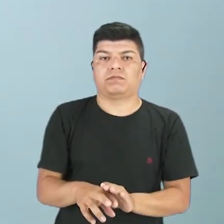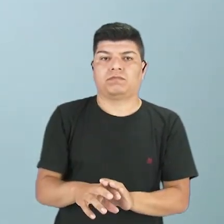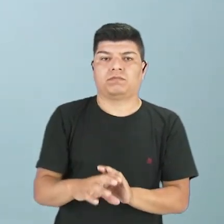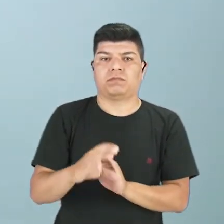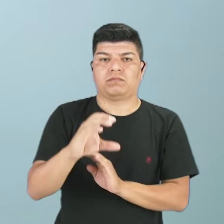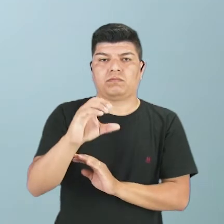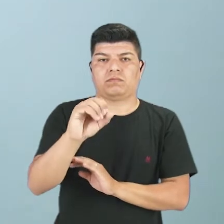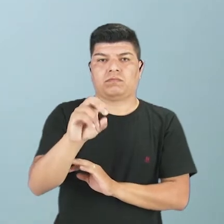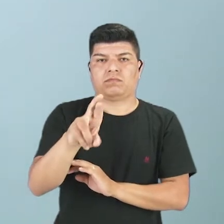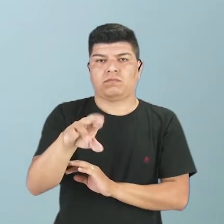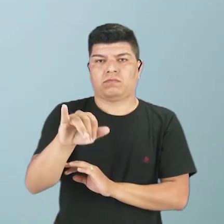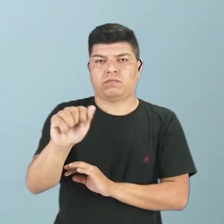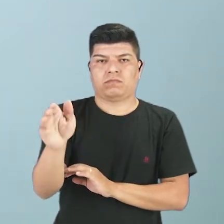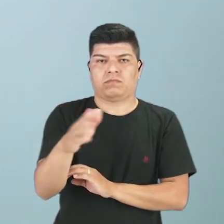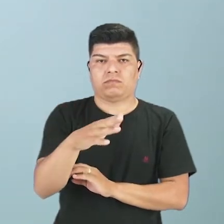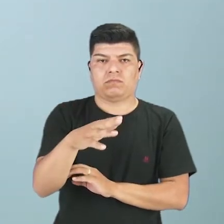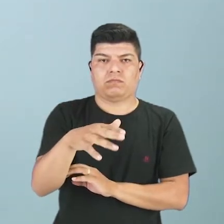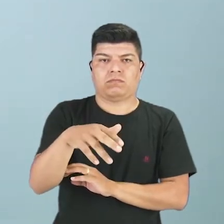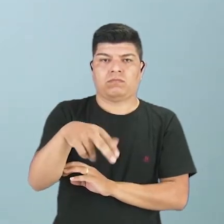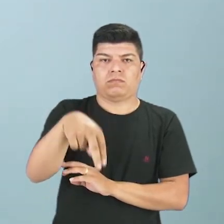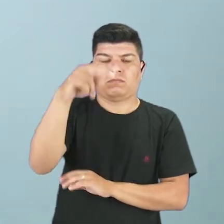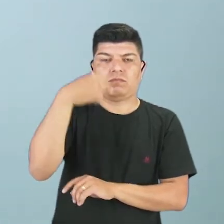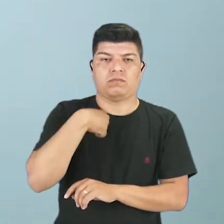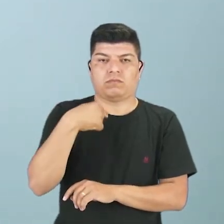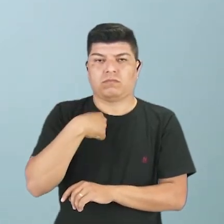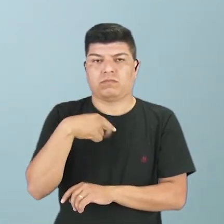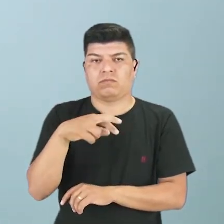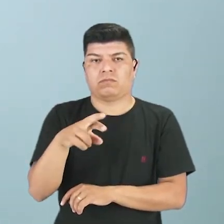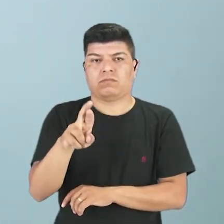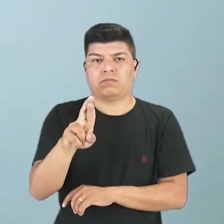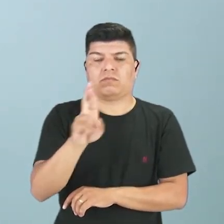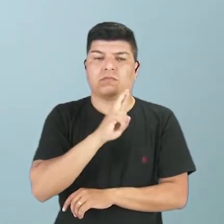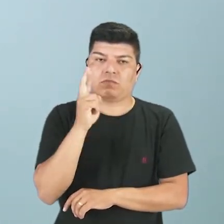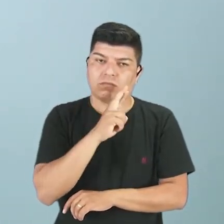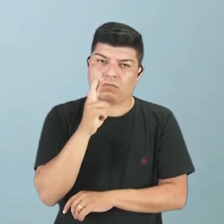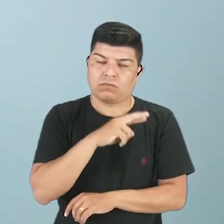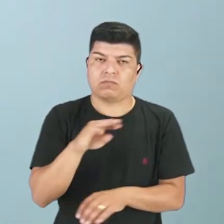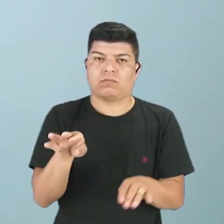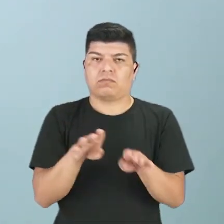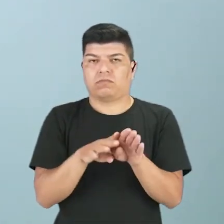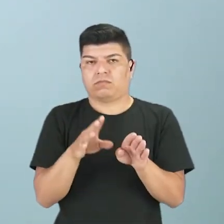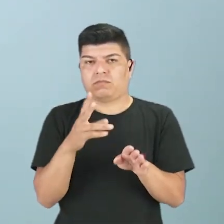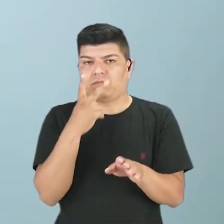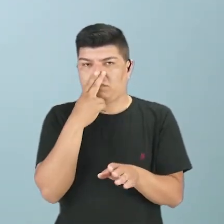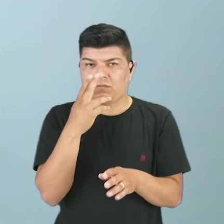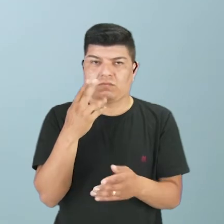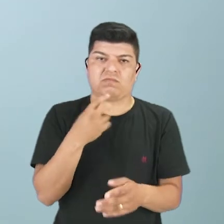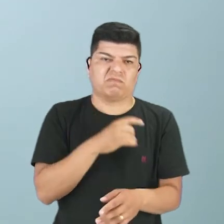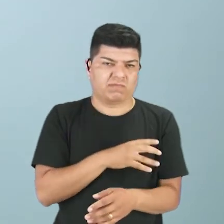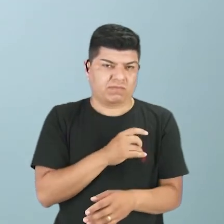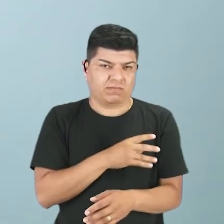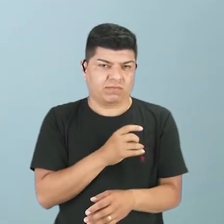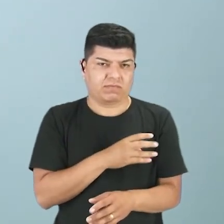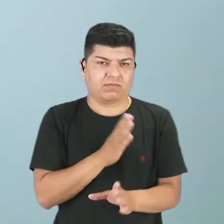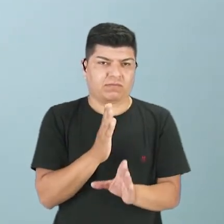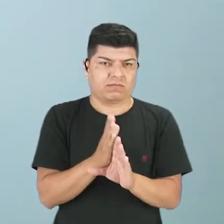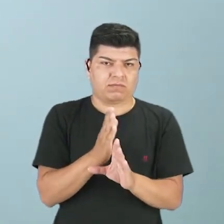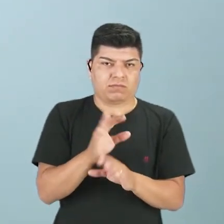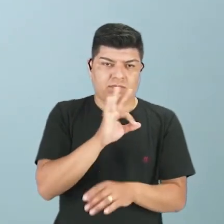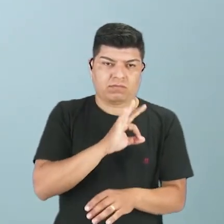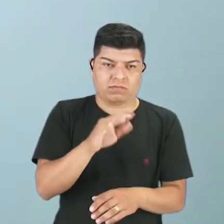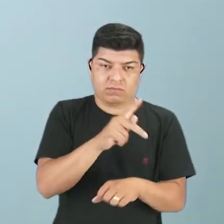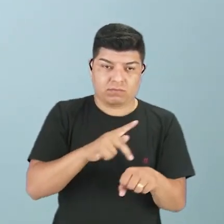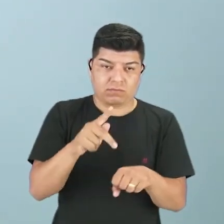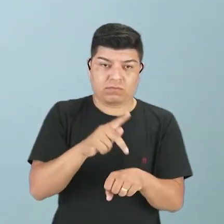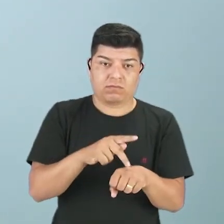do Norte, China e a Rússia. Então, sempre a gente teve essa sombra dessas potências militares de um